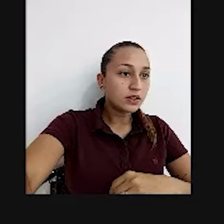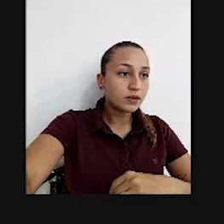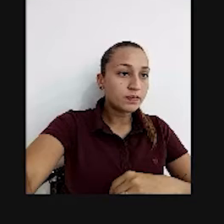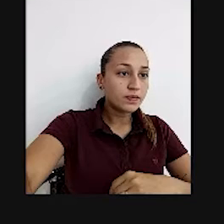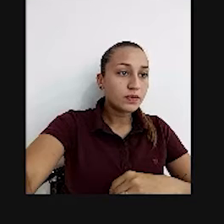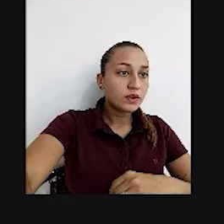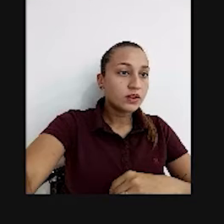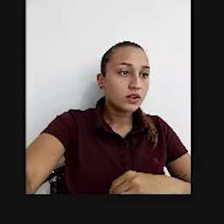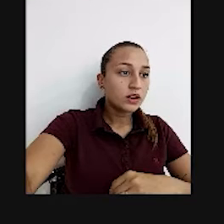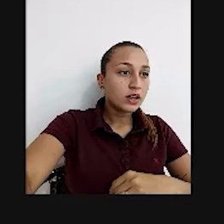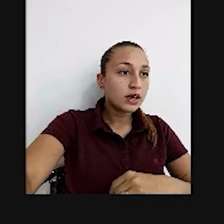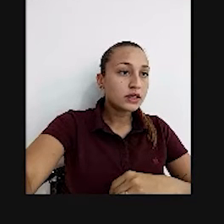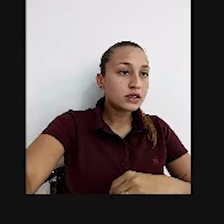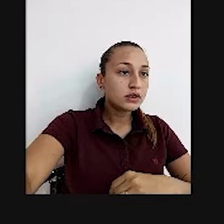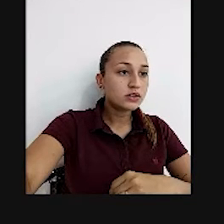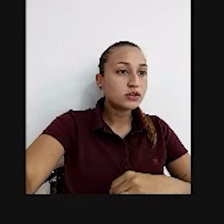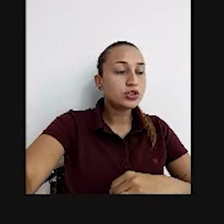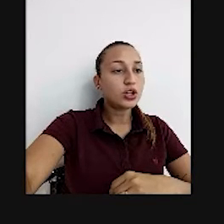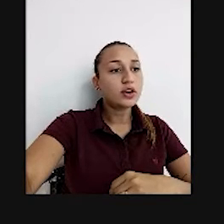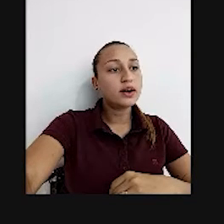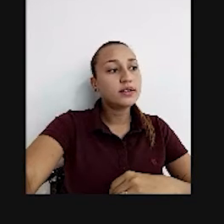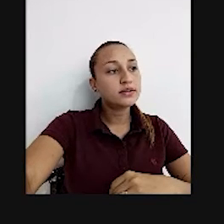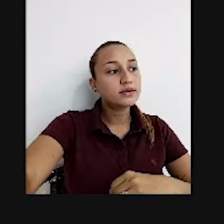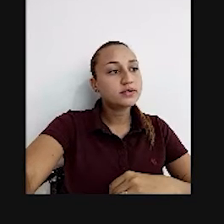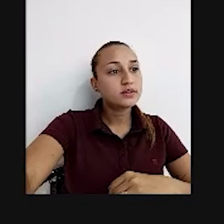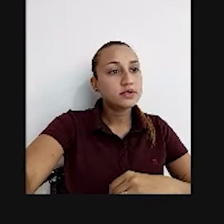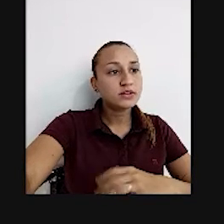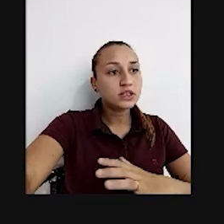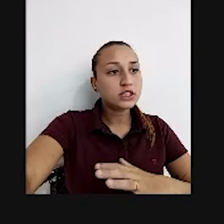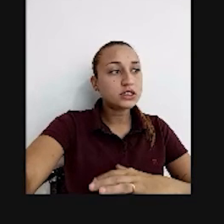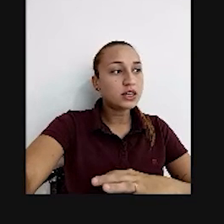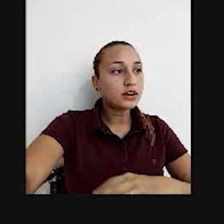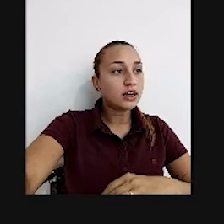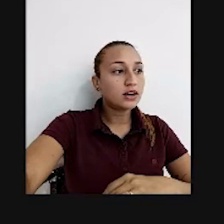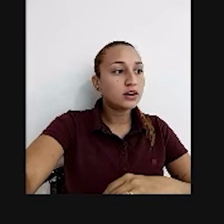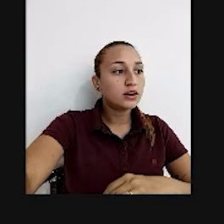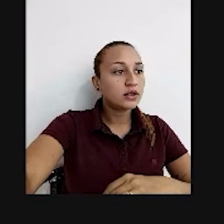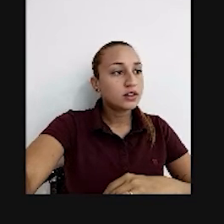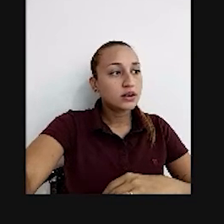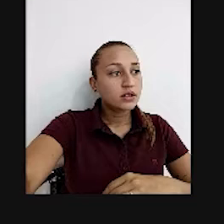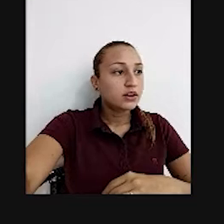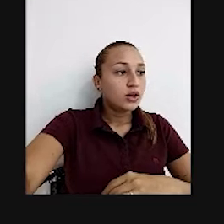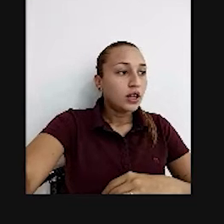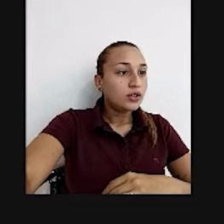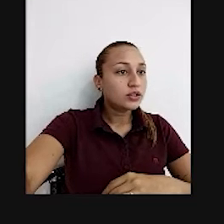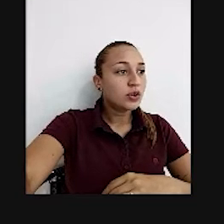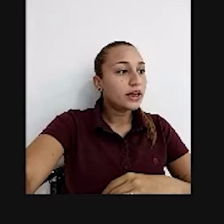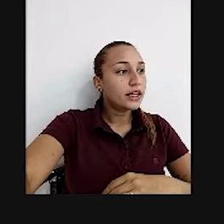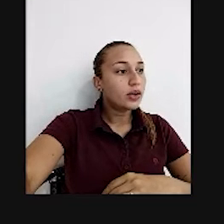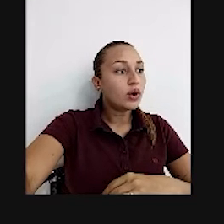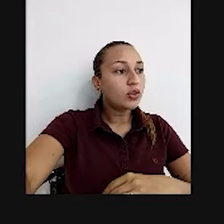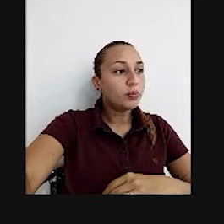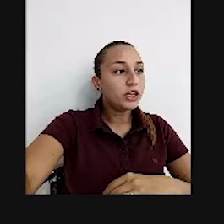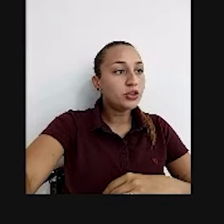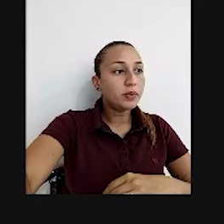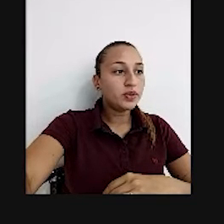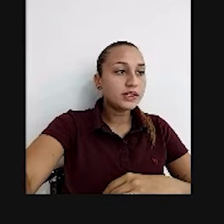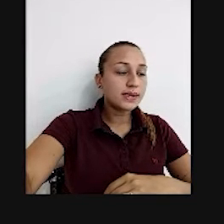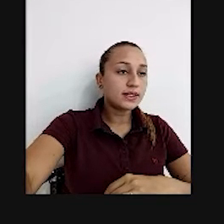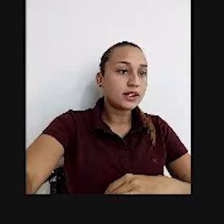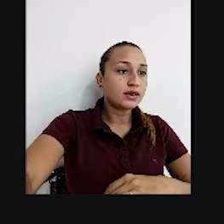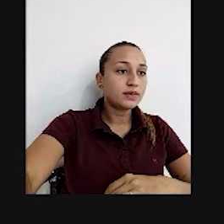Esse aqui, ó. Tá. Joga. A gente já tá. Eu escolhi aqui o